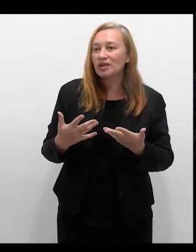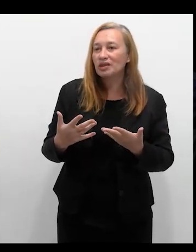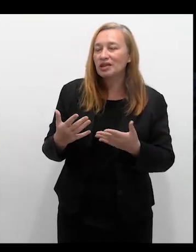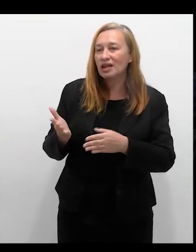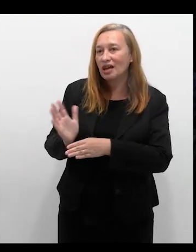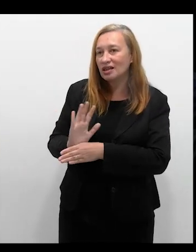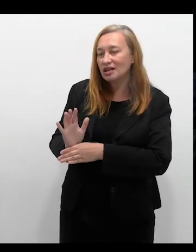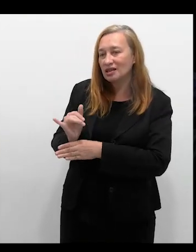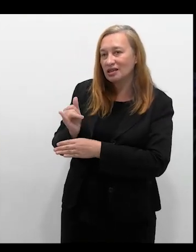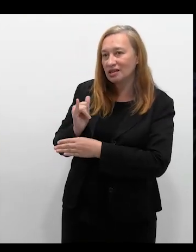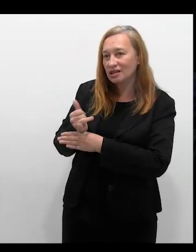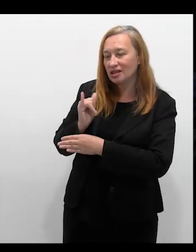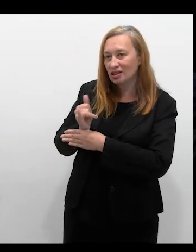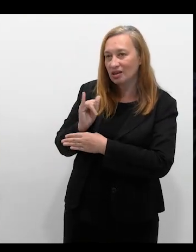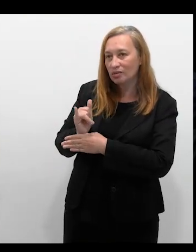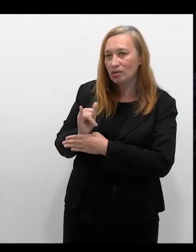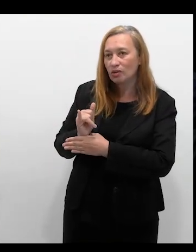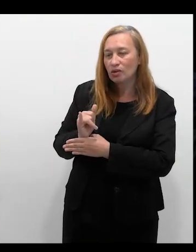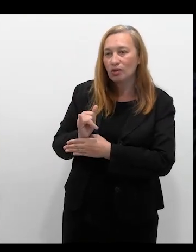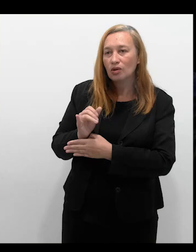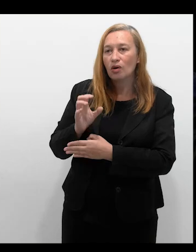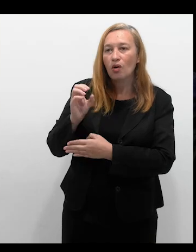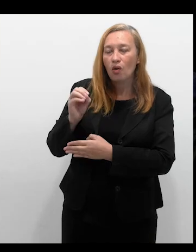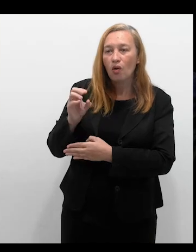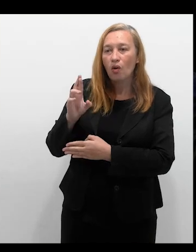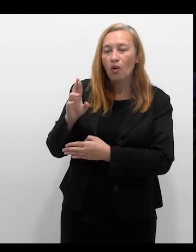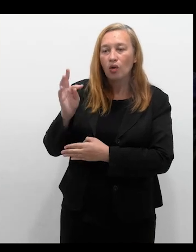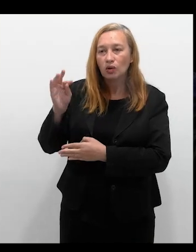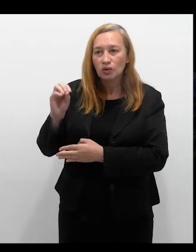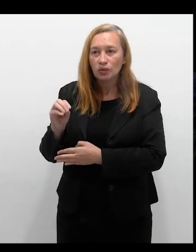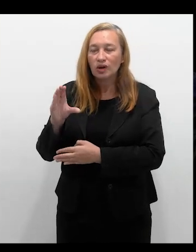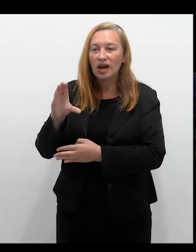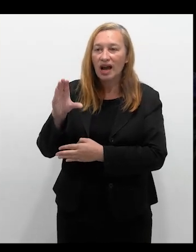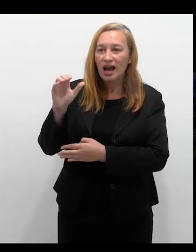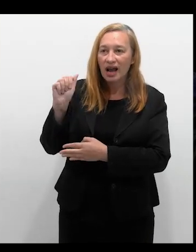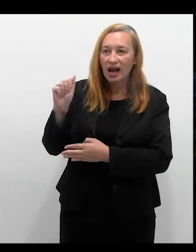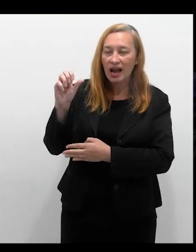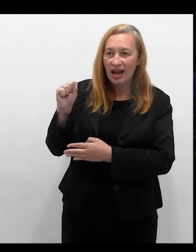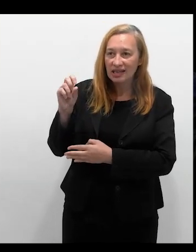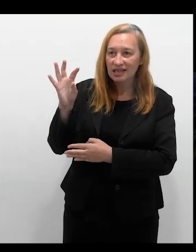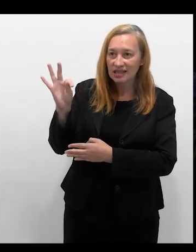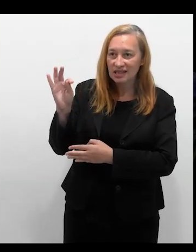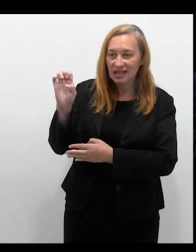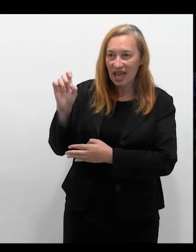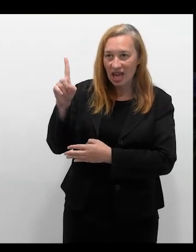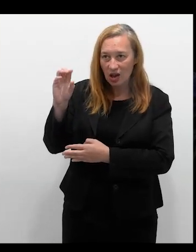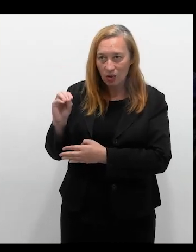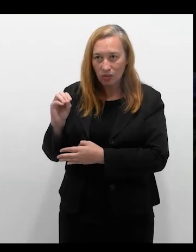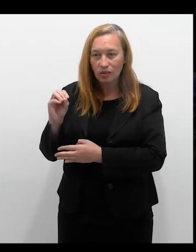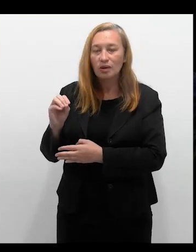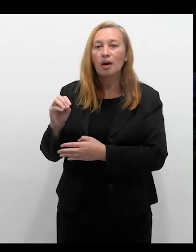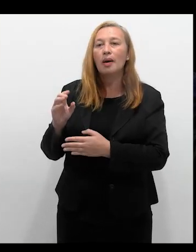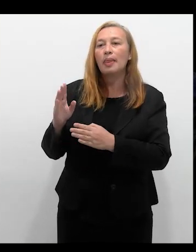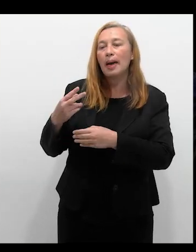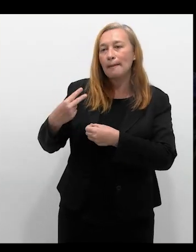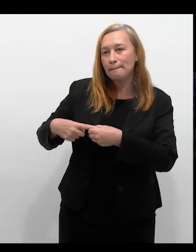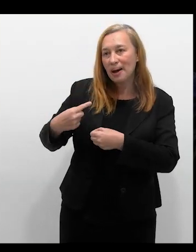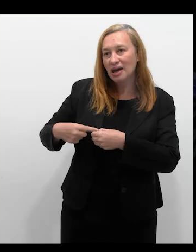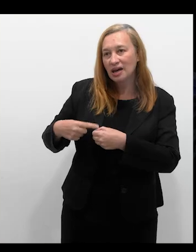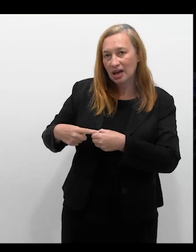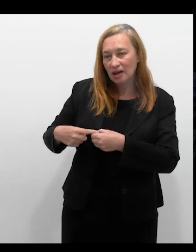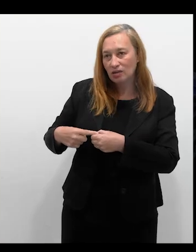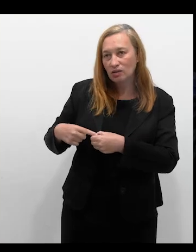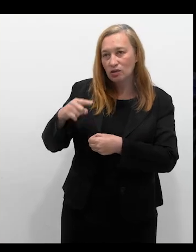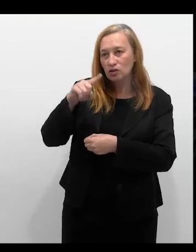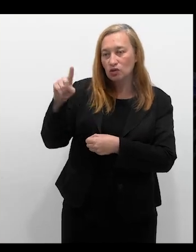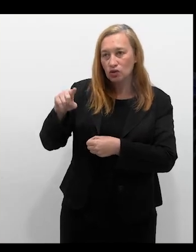características. E eu estava dando aula numa escola pública ali no Horto, que é a Camilo Castelo Branco, e o Horto é um bairro de Zona Sul, né,